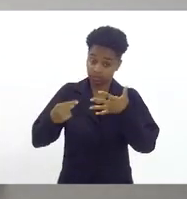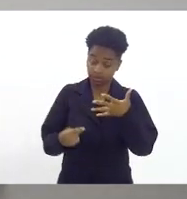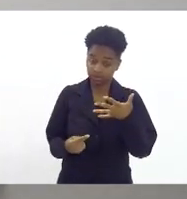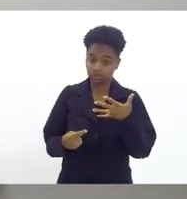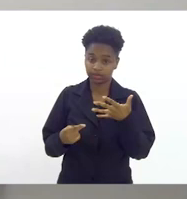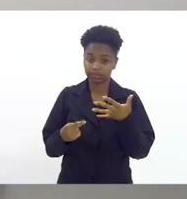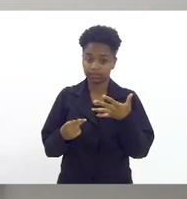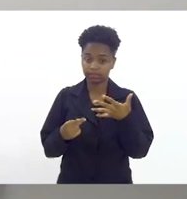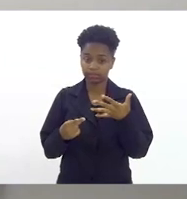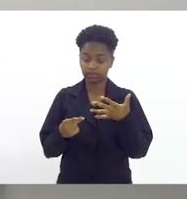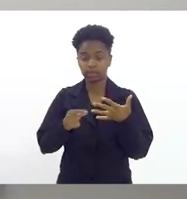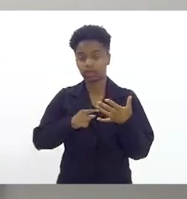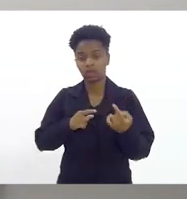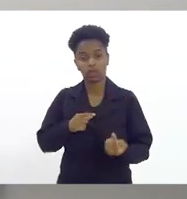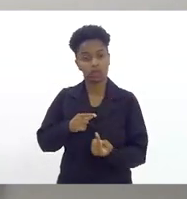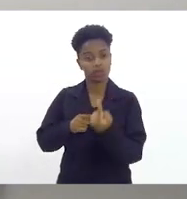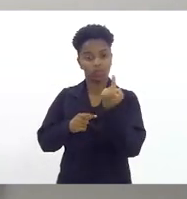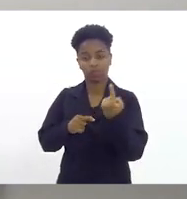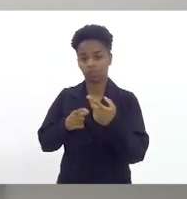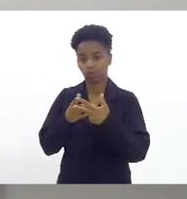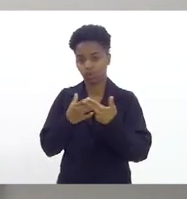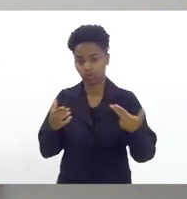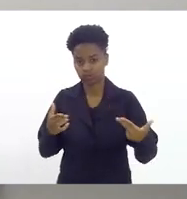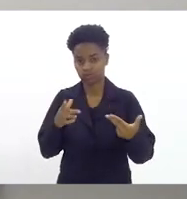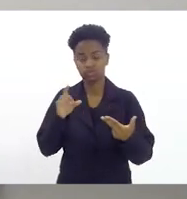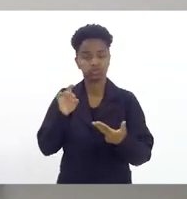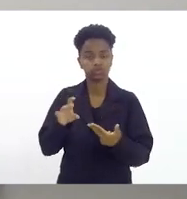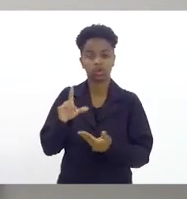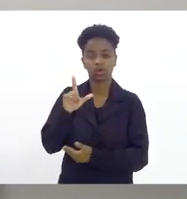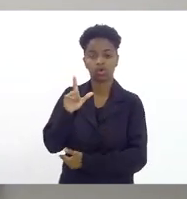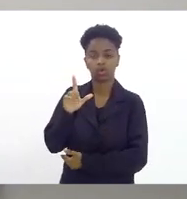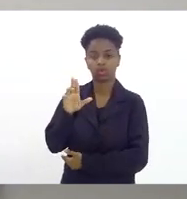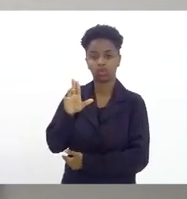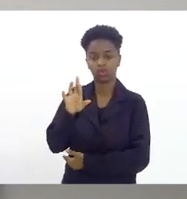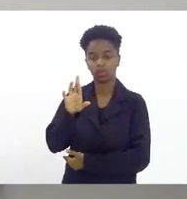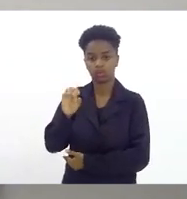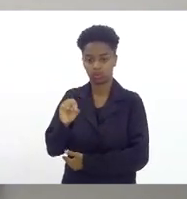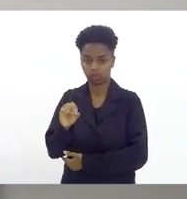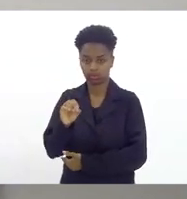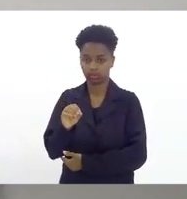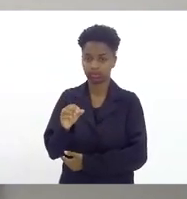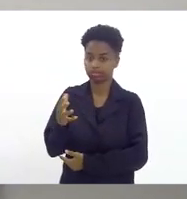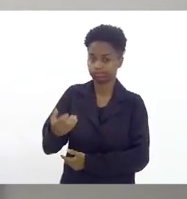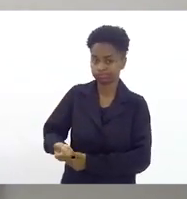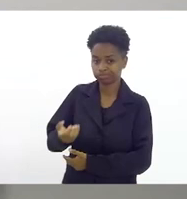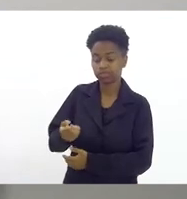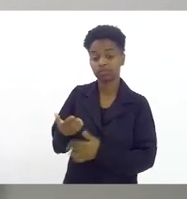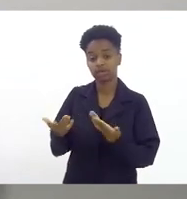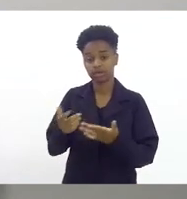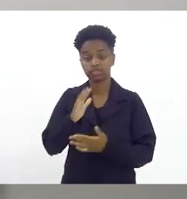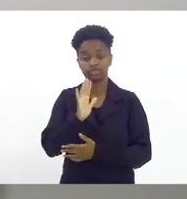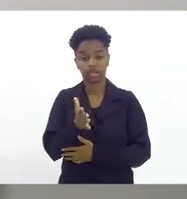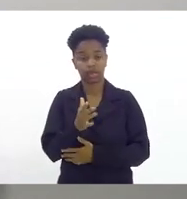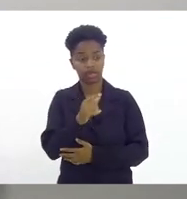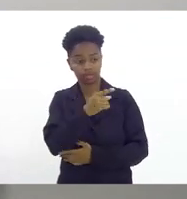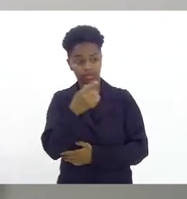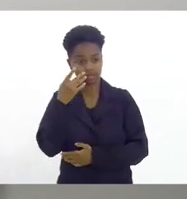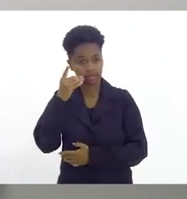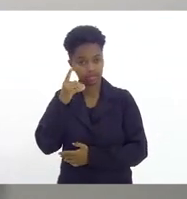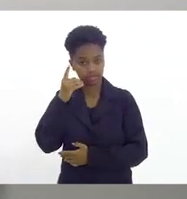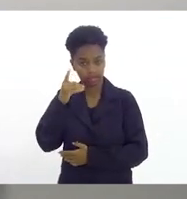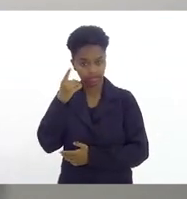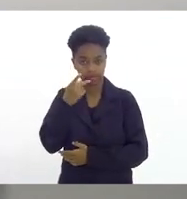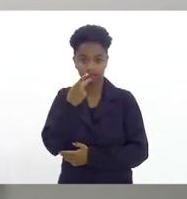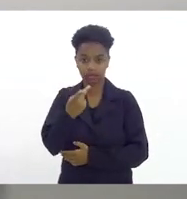a uma única coisa a lucratividade e foi falado que já pela Dani é muito importante a gente